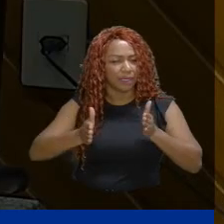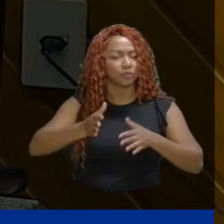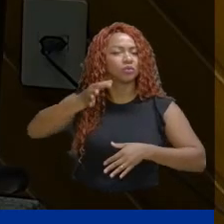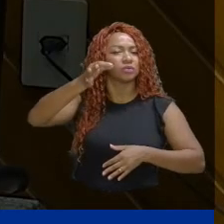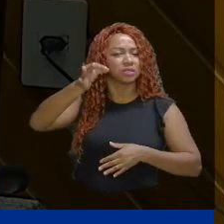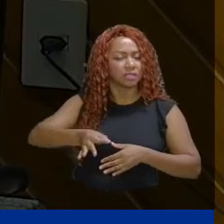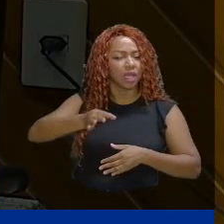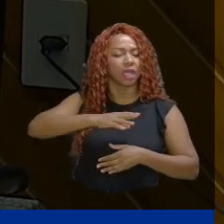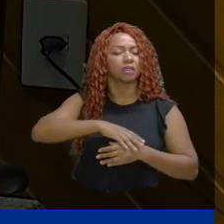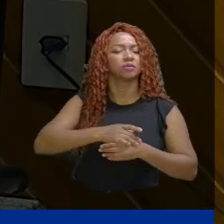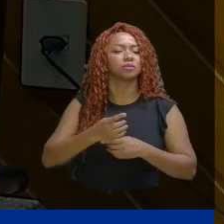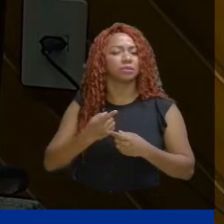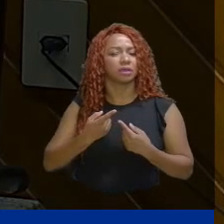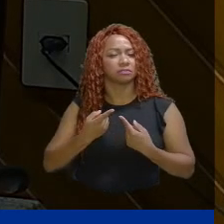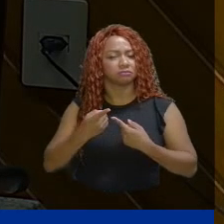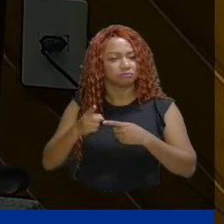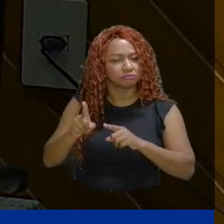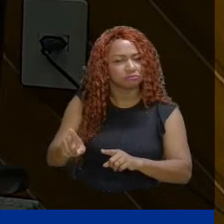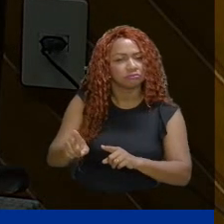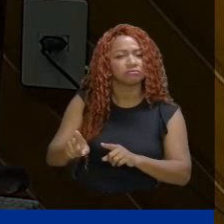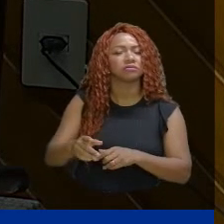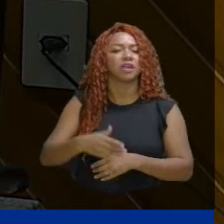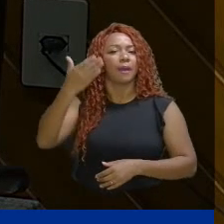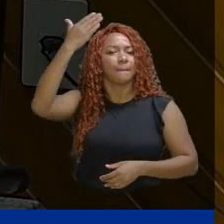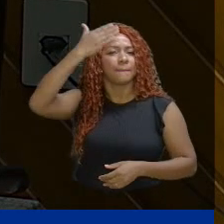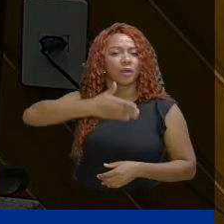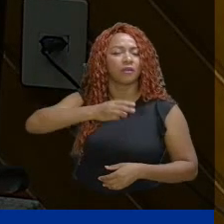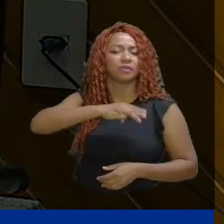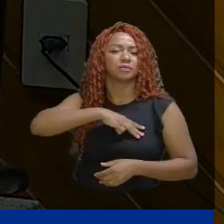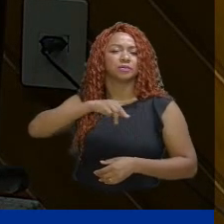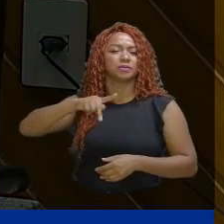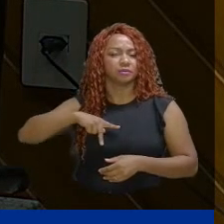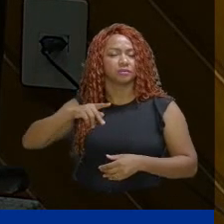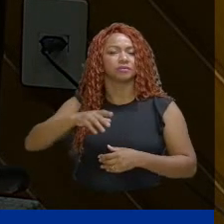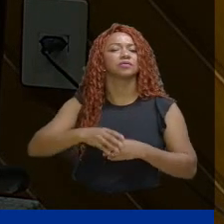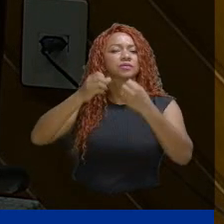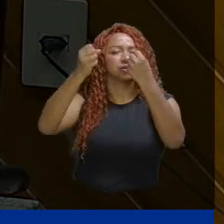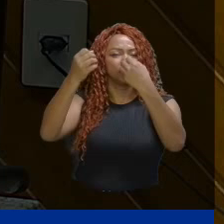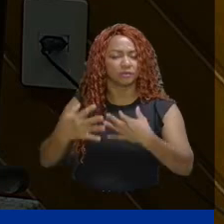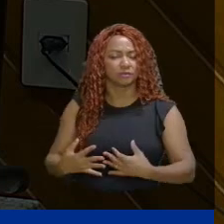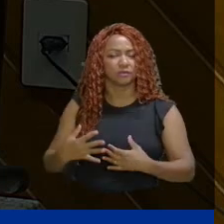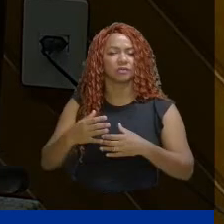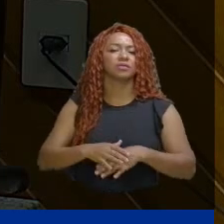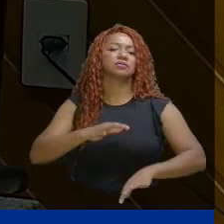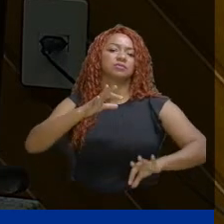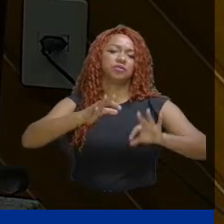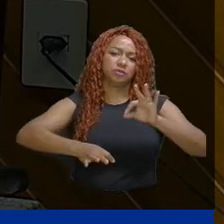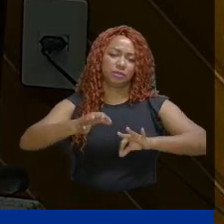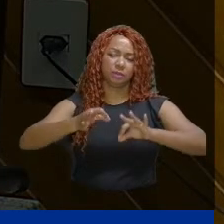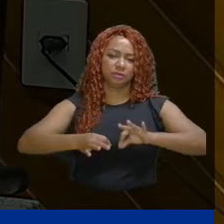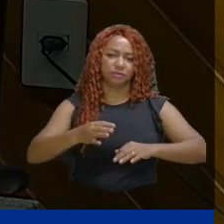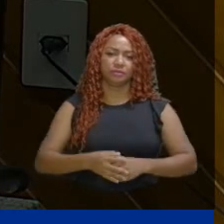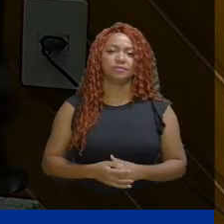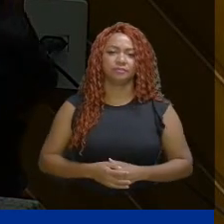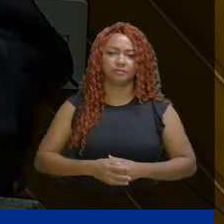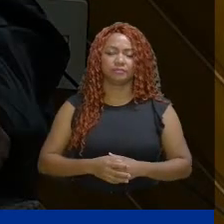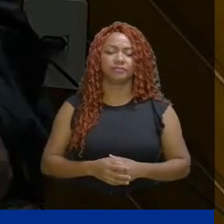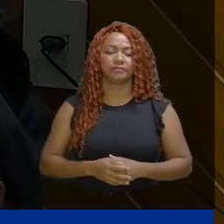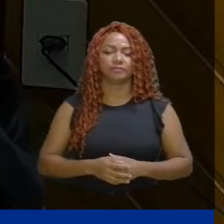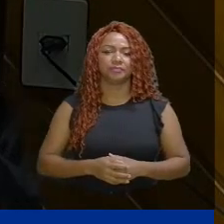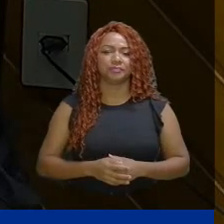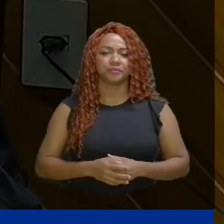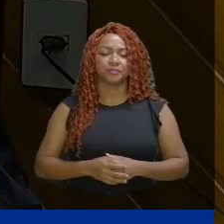as provas juntadas pelo Ministério Público, incorreu em omissão relevante, justificando a reforma do julgamento.